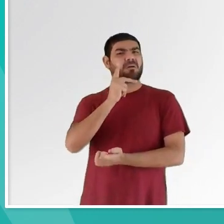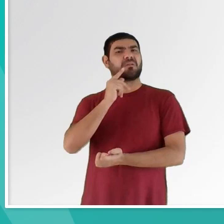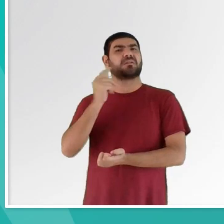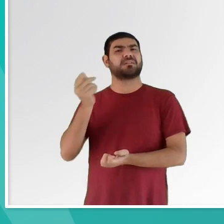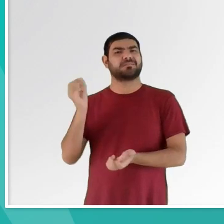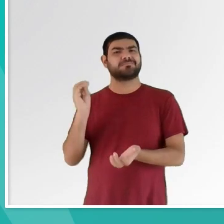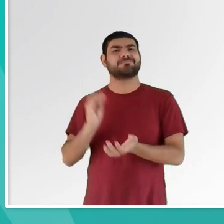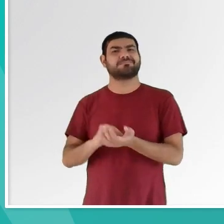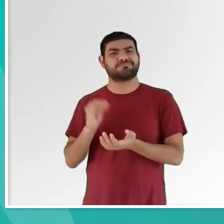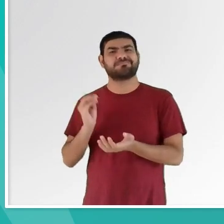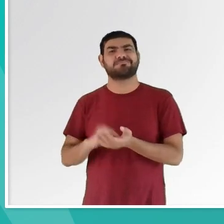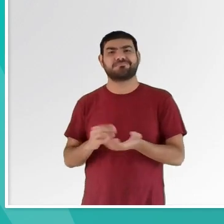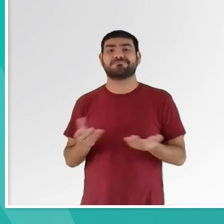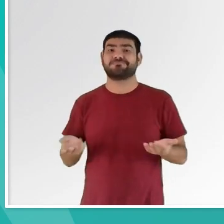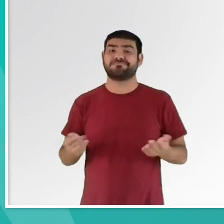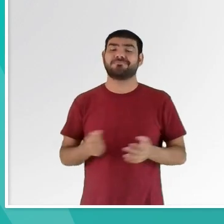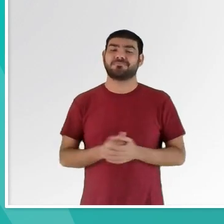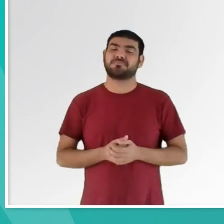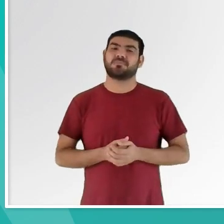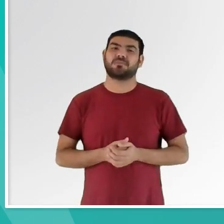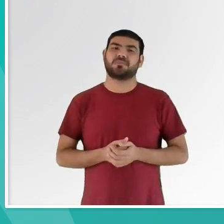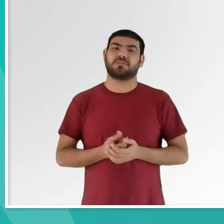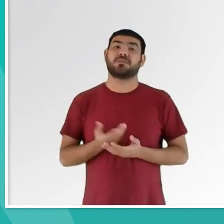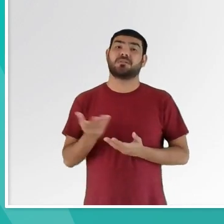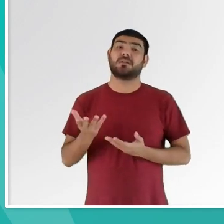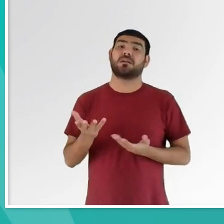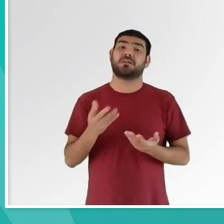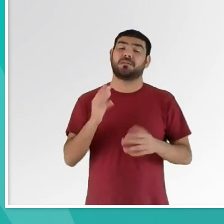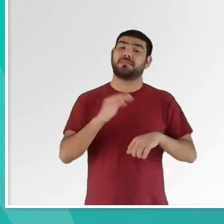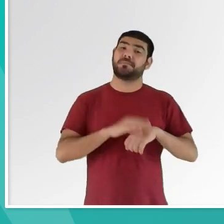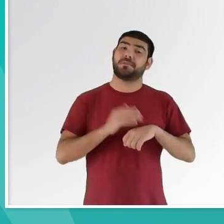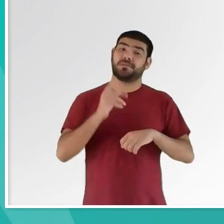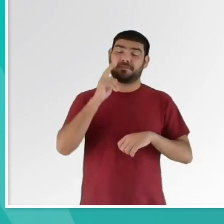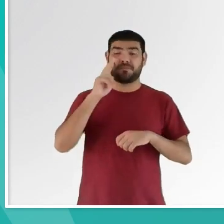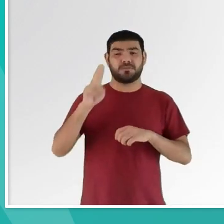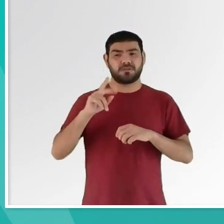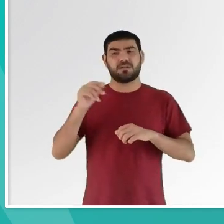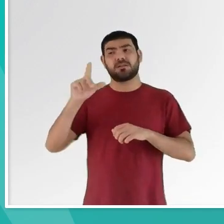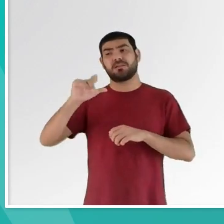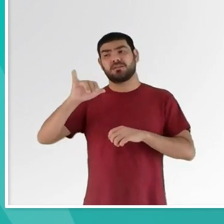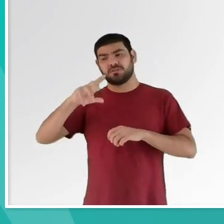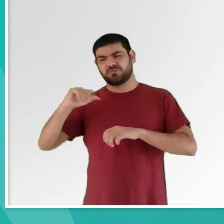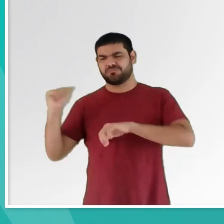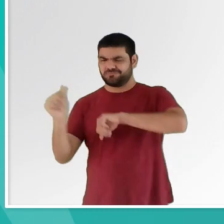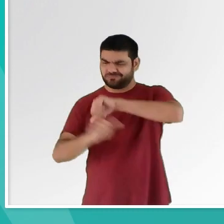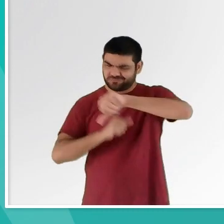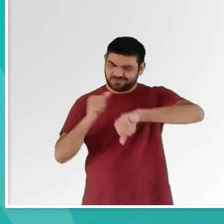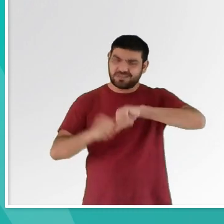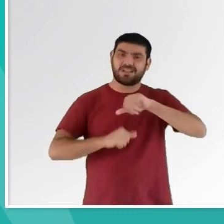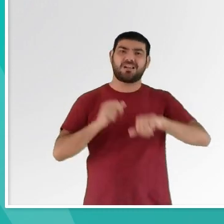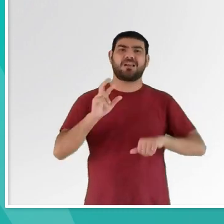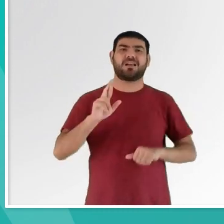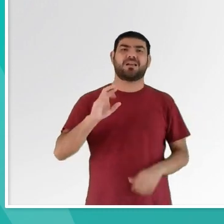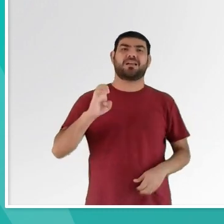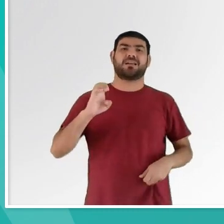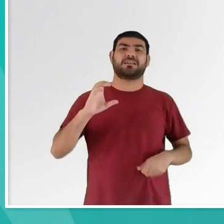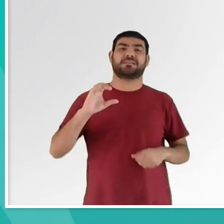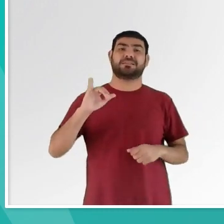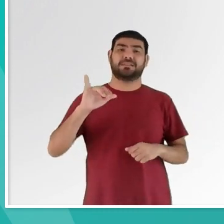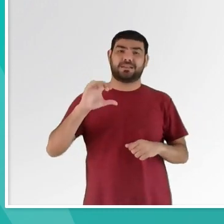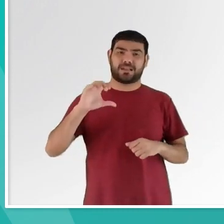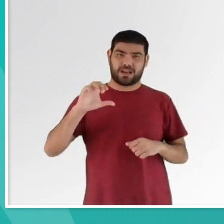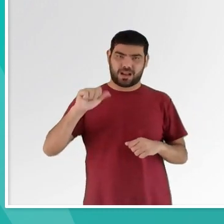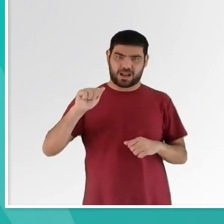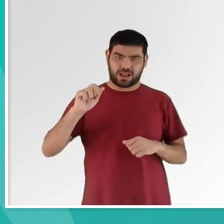levar? Pois é, então nada melhor do que reciclar, do que cuidar. Nós vimos a land art, que traz justamente o quê? O